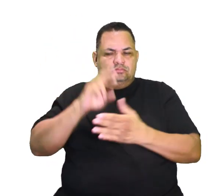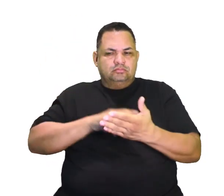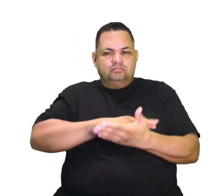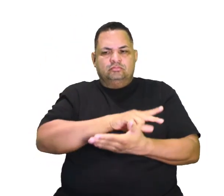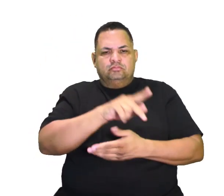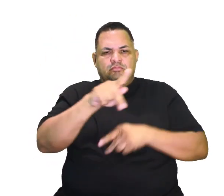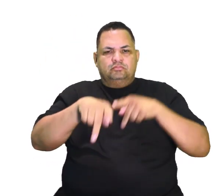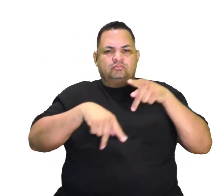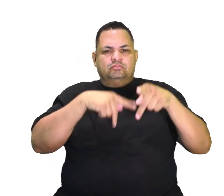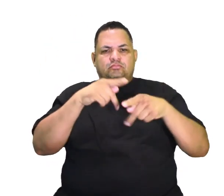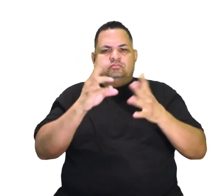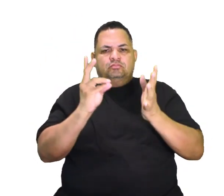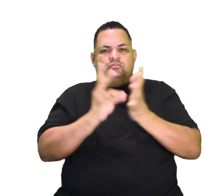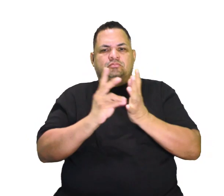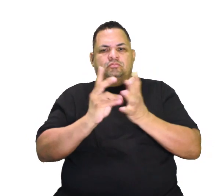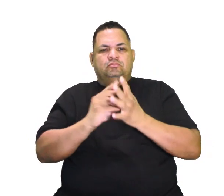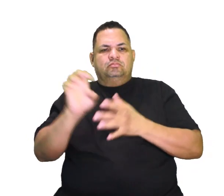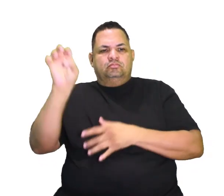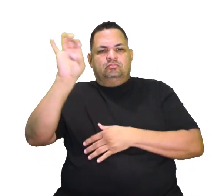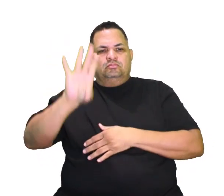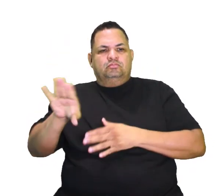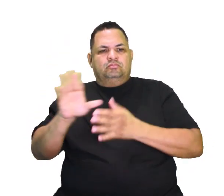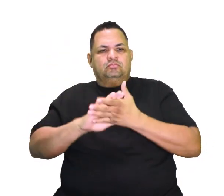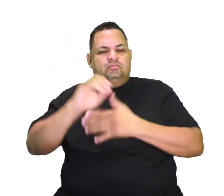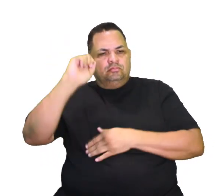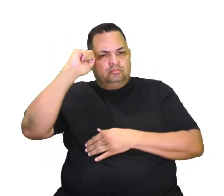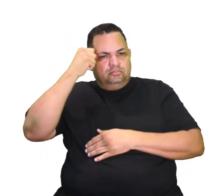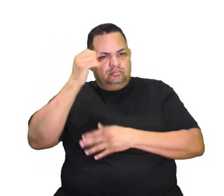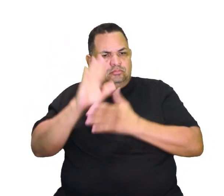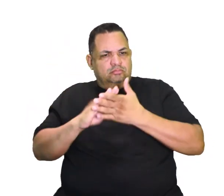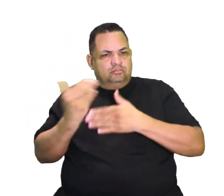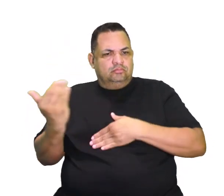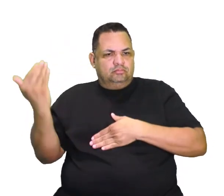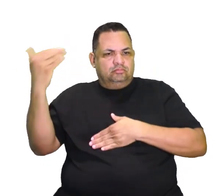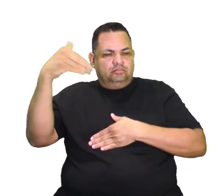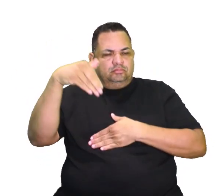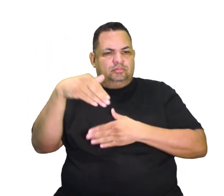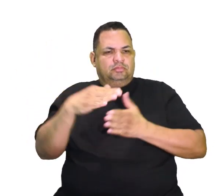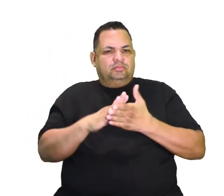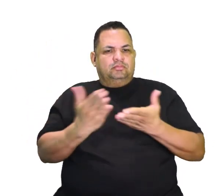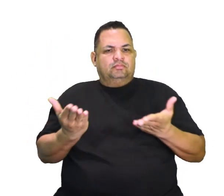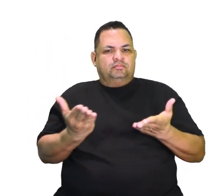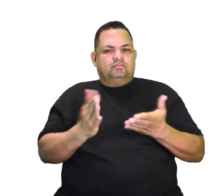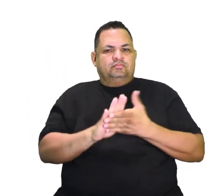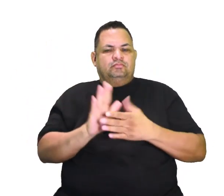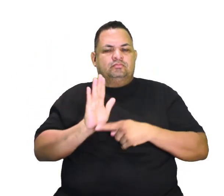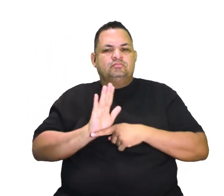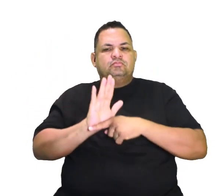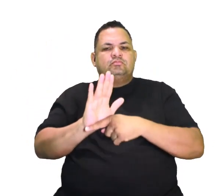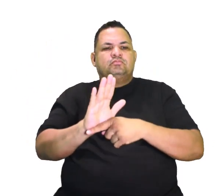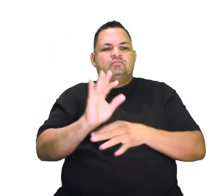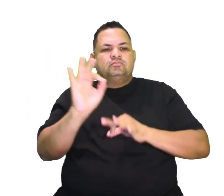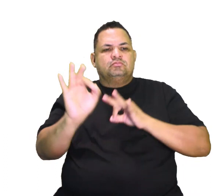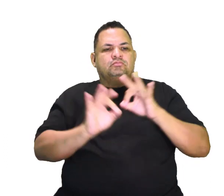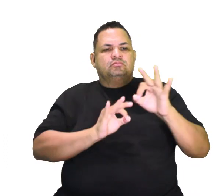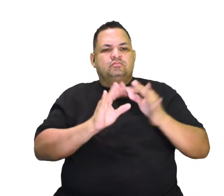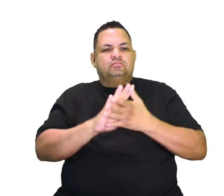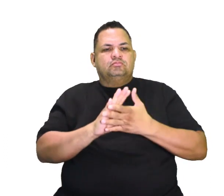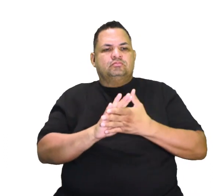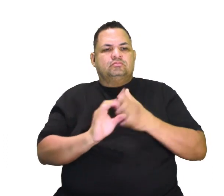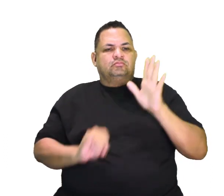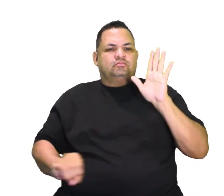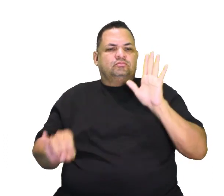diversos povos, como indígenas, europeus e africanos, que auxiliaram na construção